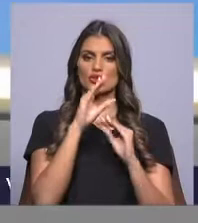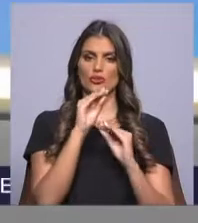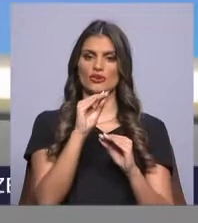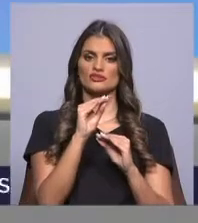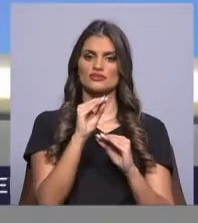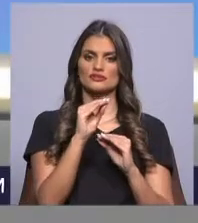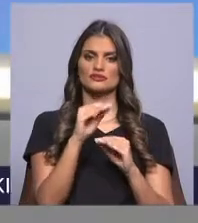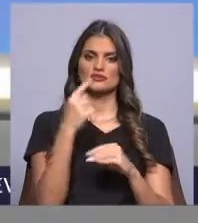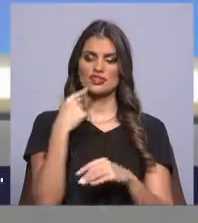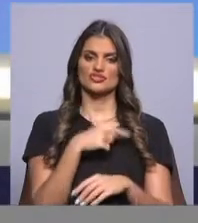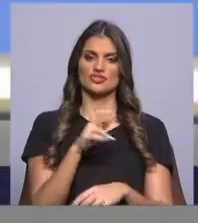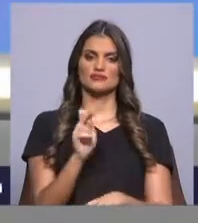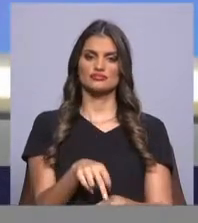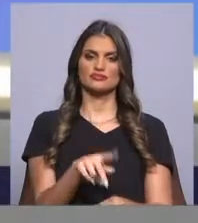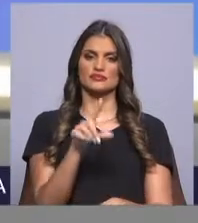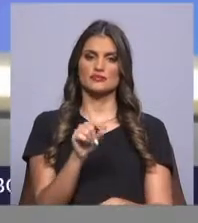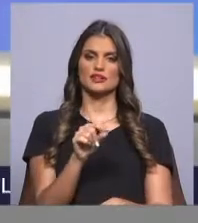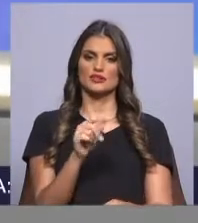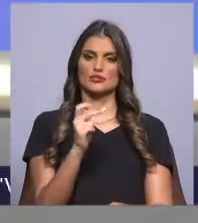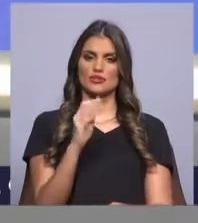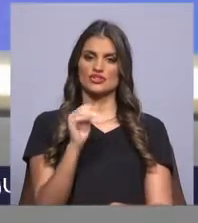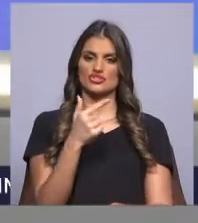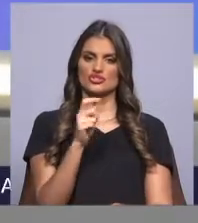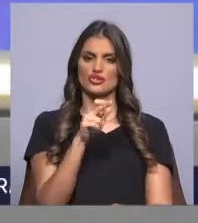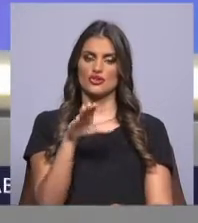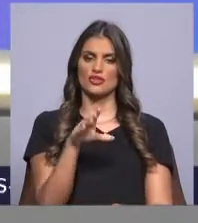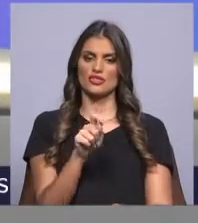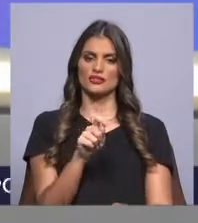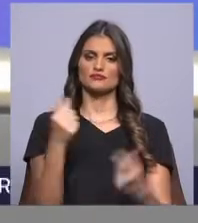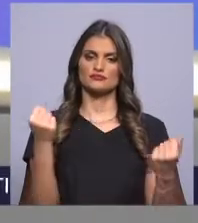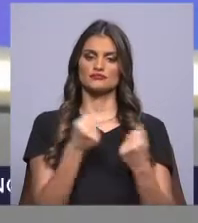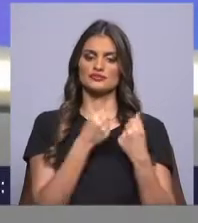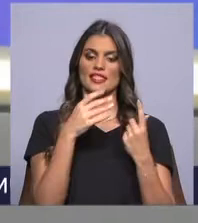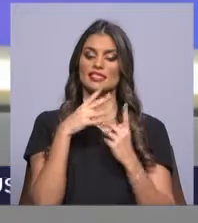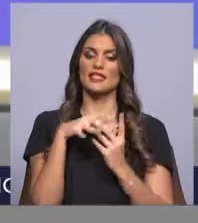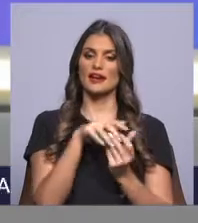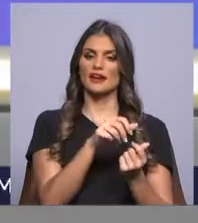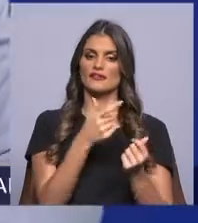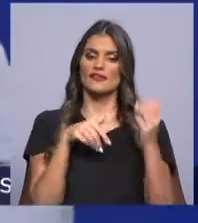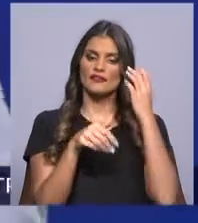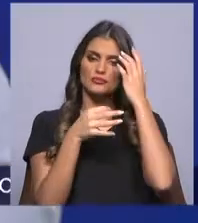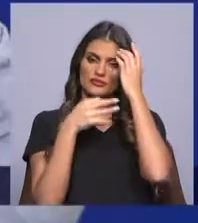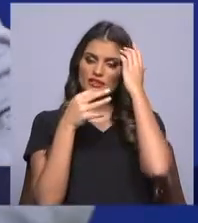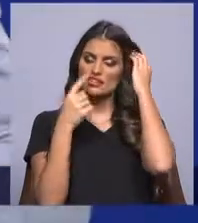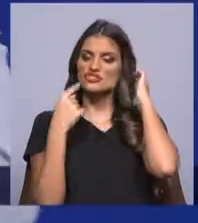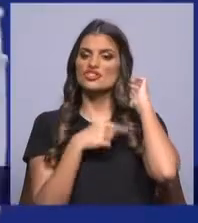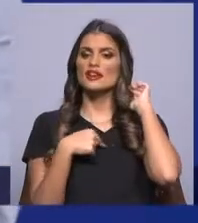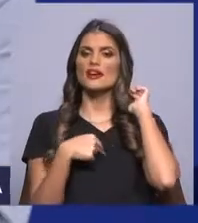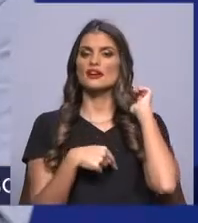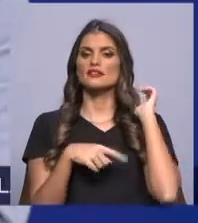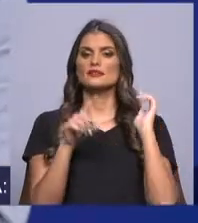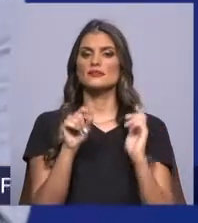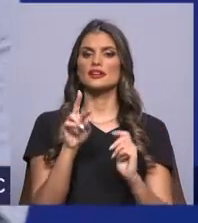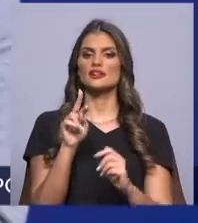via China e também um asteroide que colidiu com a Terra. É verdade, vamos falar da missão chinesa